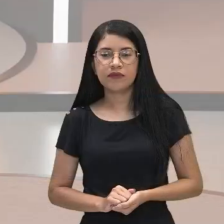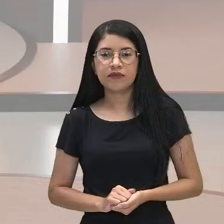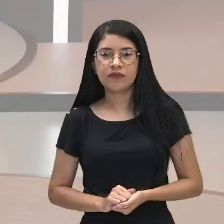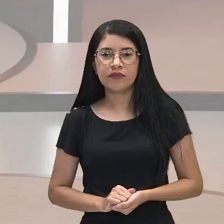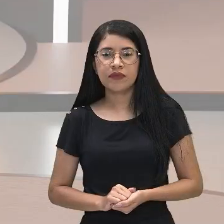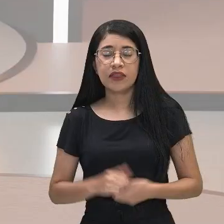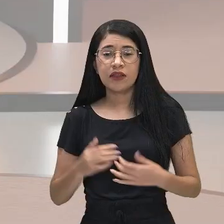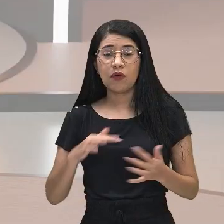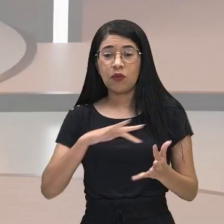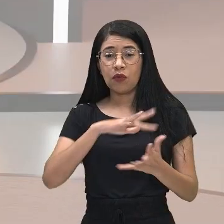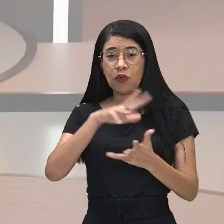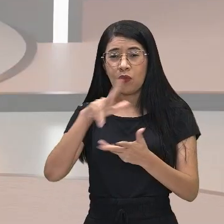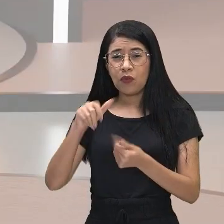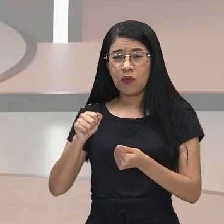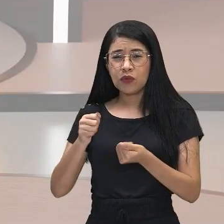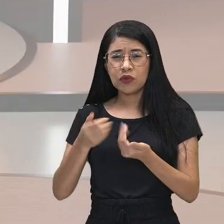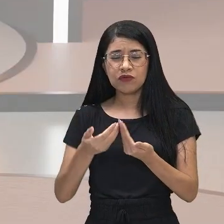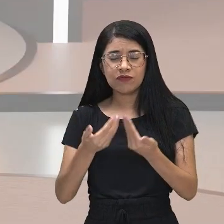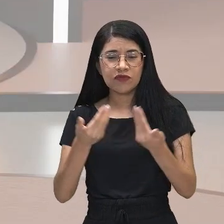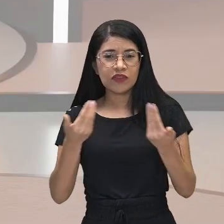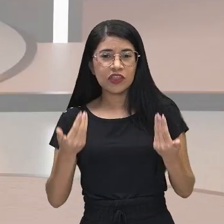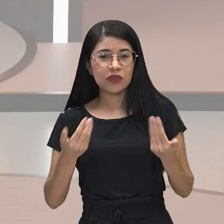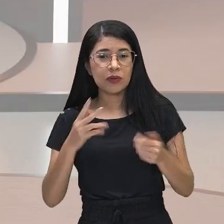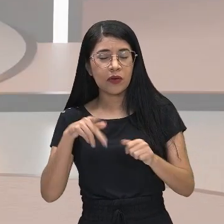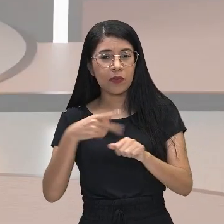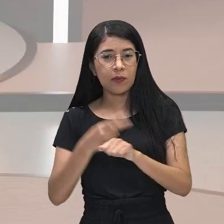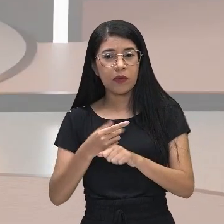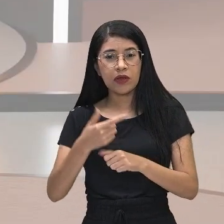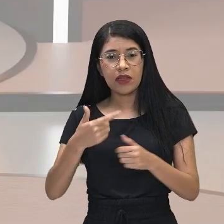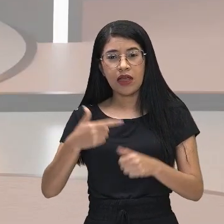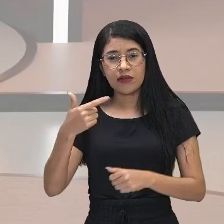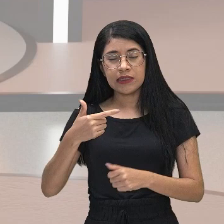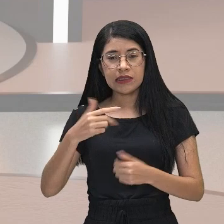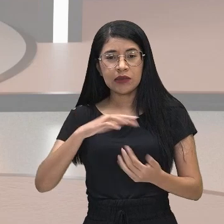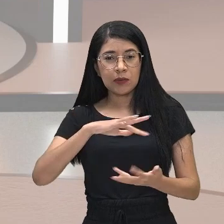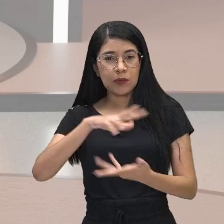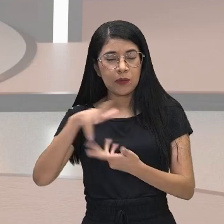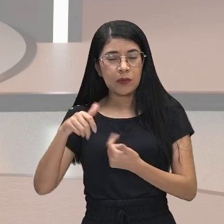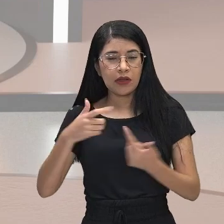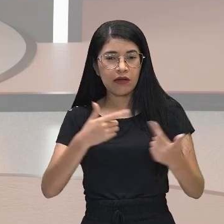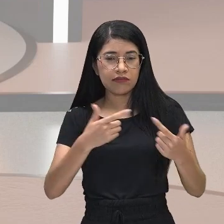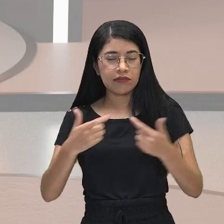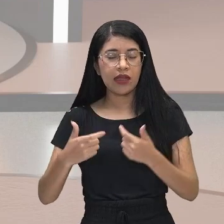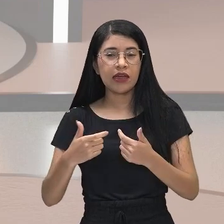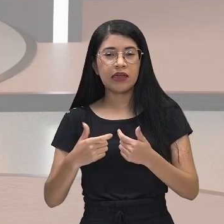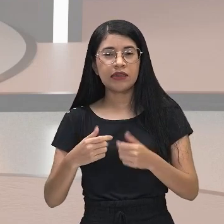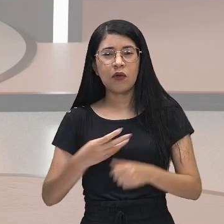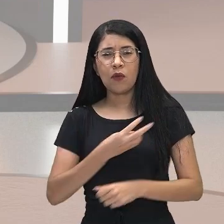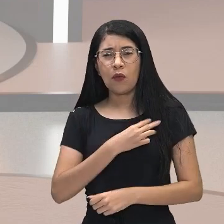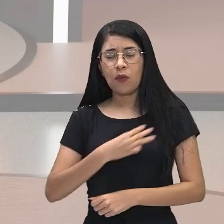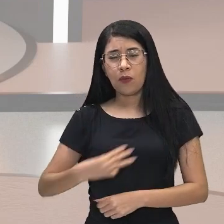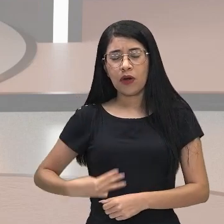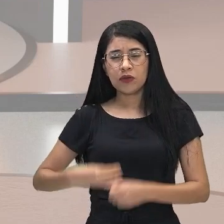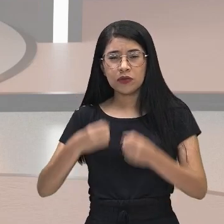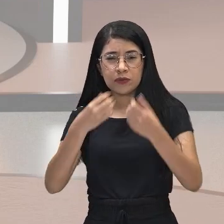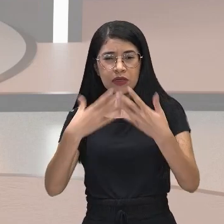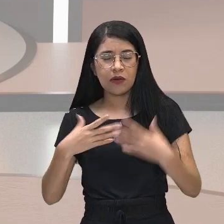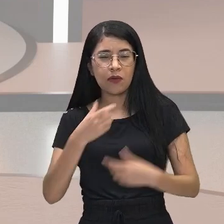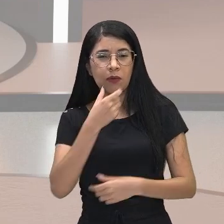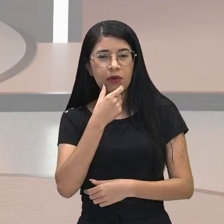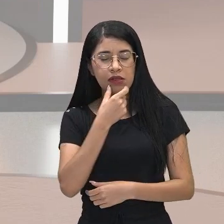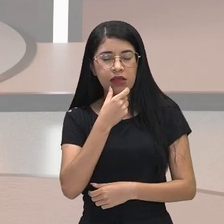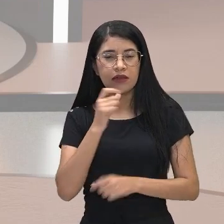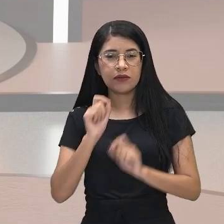Mundo polarizado. Após a Segunda Guerra Mundial, como o próprio ministro inglês Churchill falou, uma cortina de